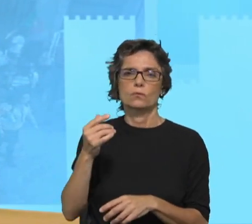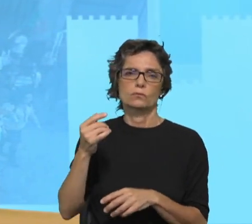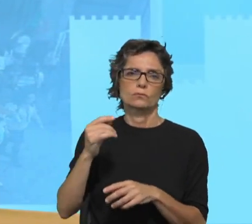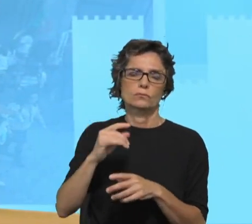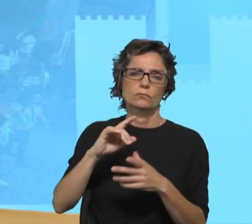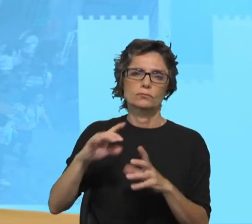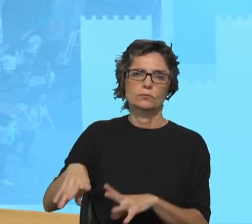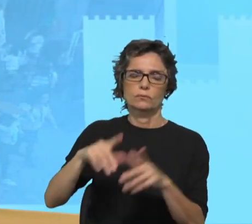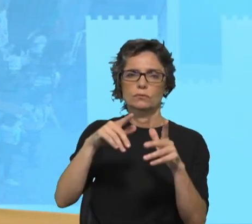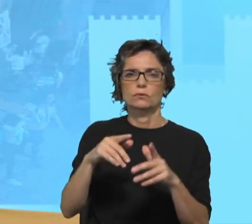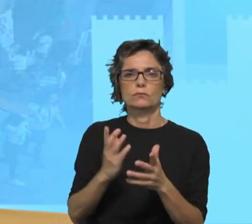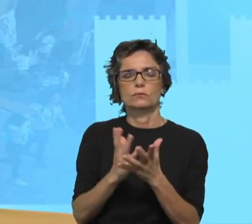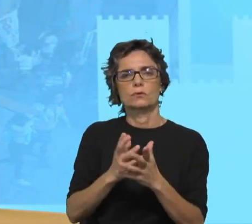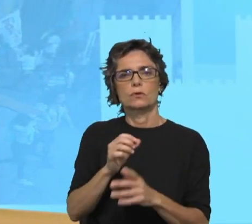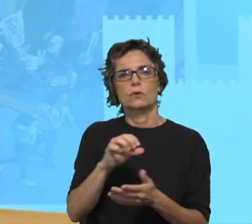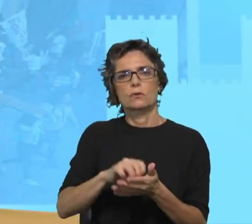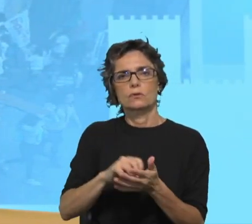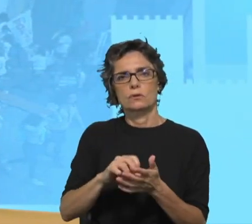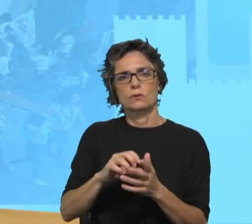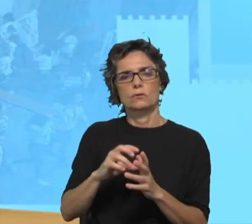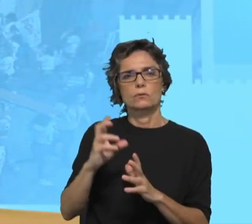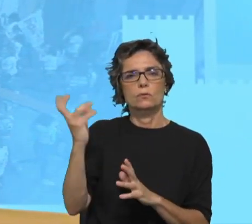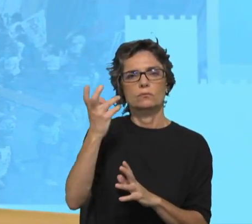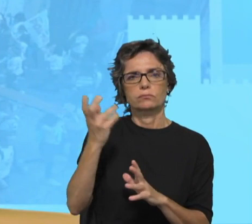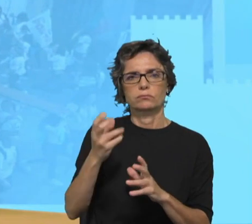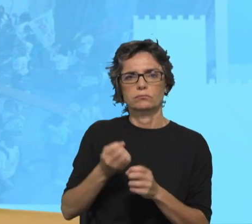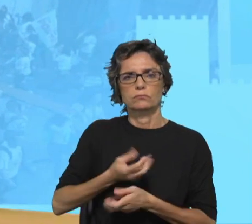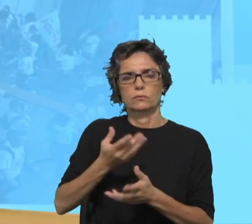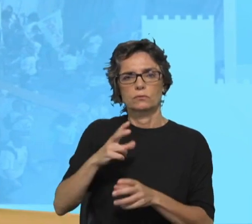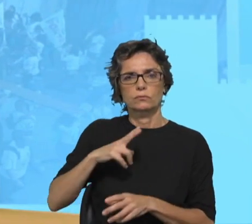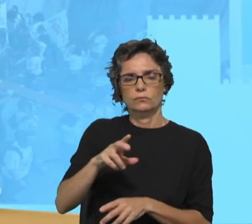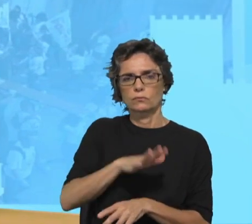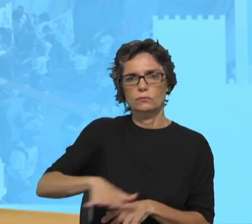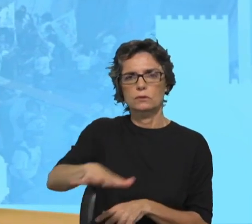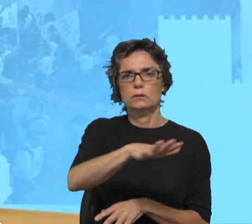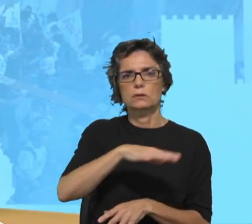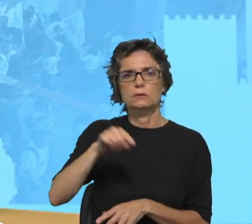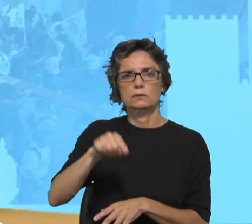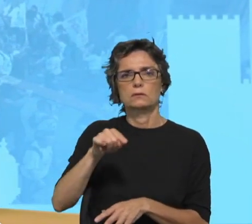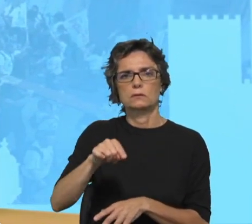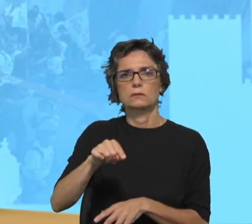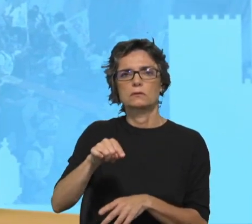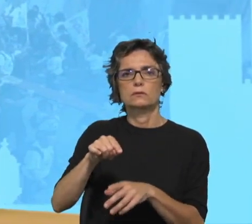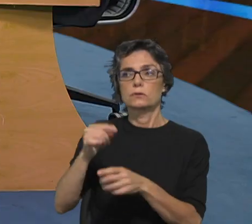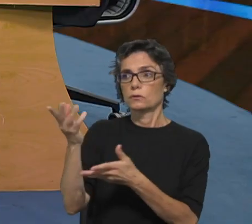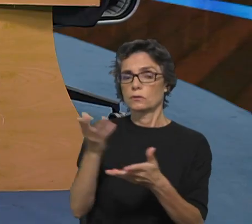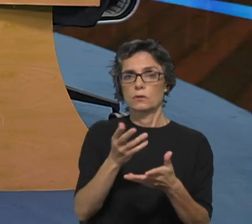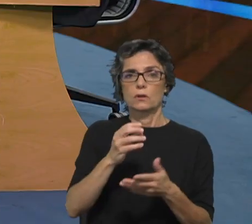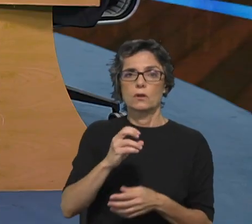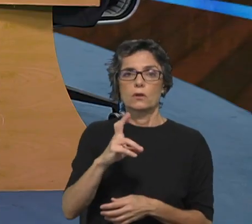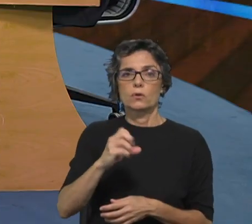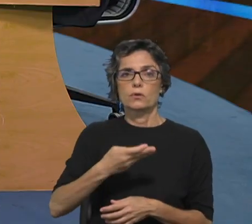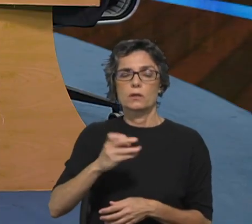Expressão Portuguesa da Universidade Católica Portuguesa. Conclusões que são aqui apresentadas por Rodrigo Queiroz e Melo. Cumprimento, muito boa tarde. Boa